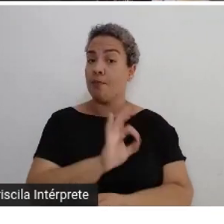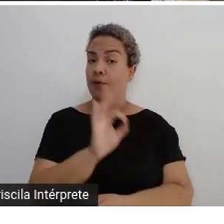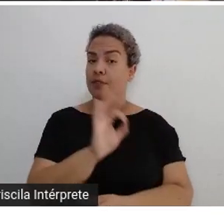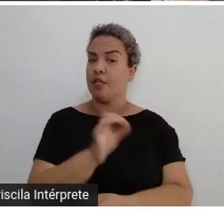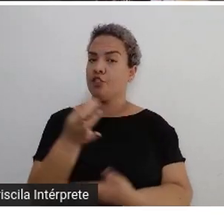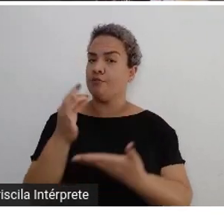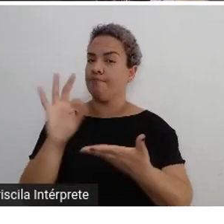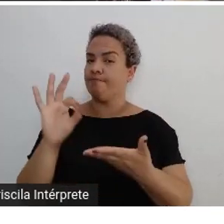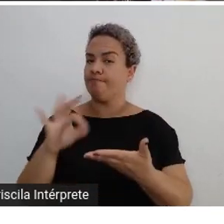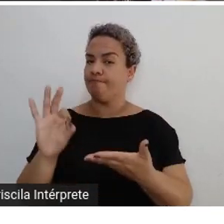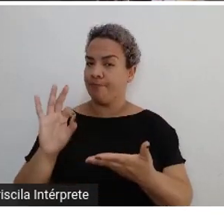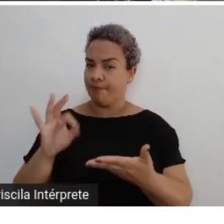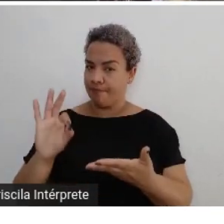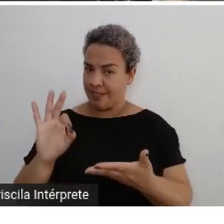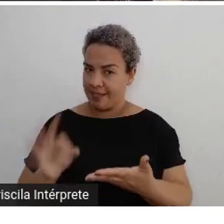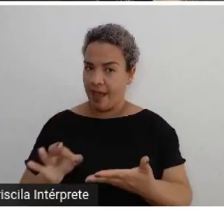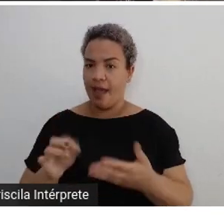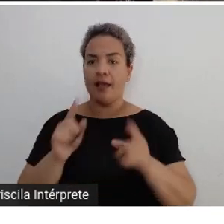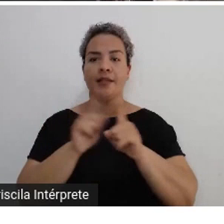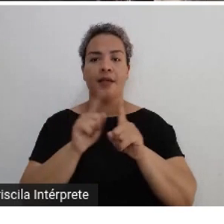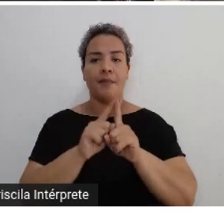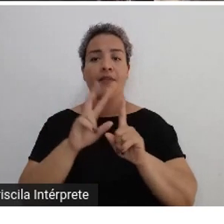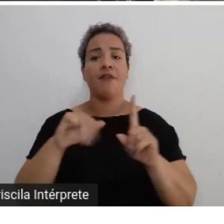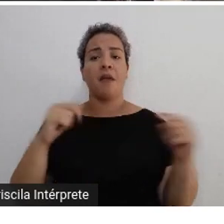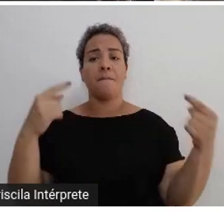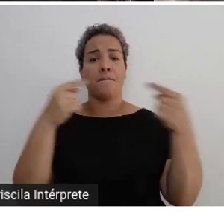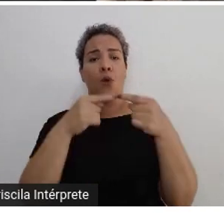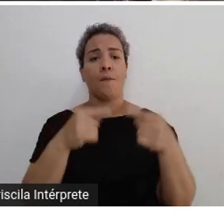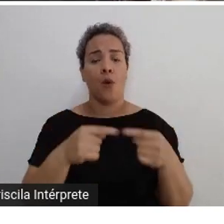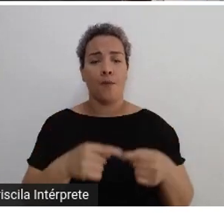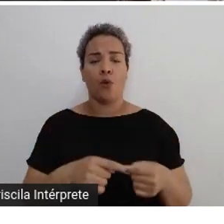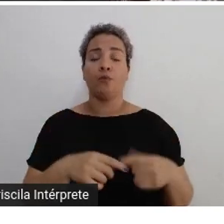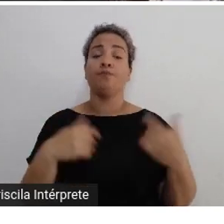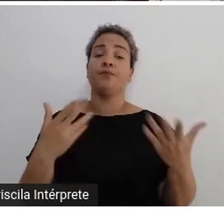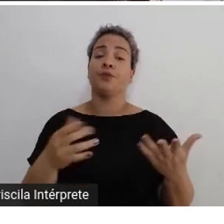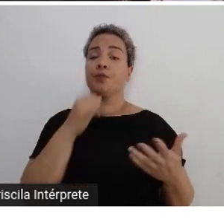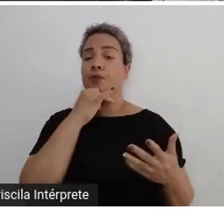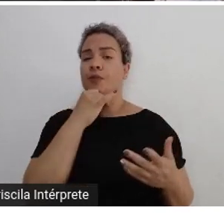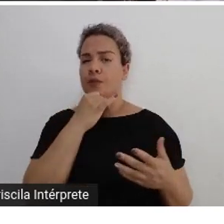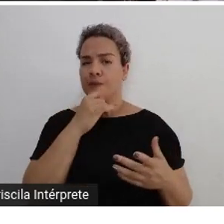assertividade, é onde a intenção vai se enquadrar. Então, digamos aqui que eu tenha o alega